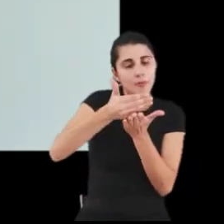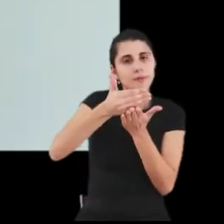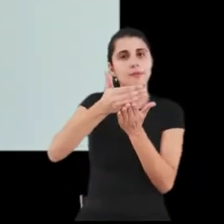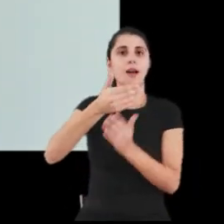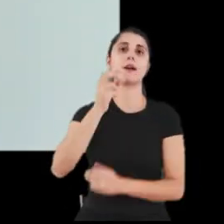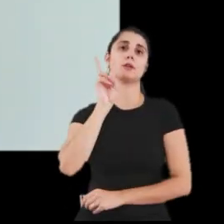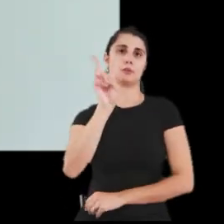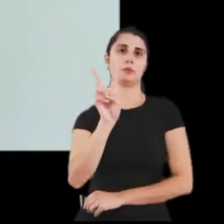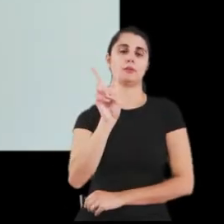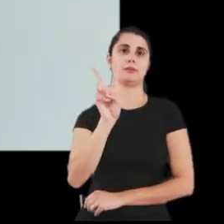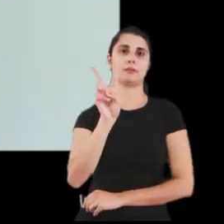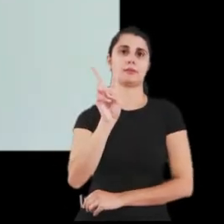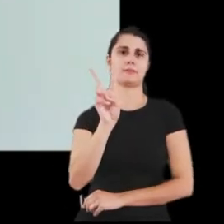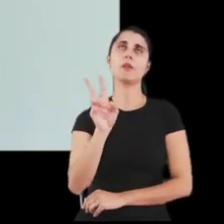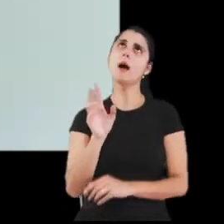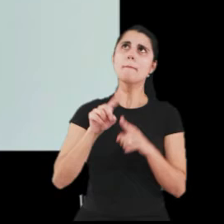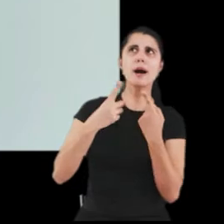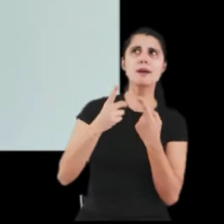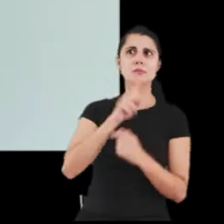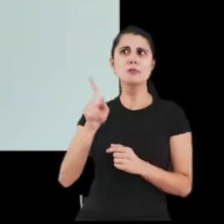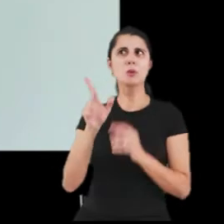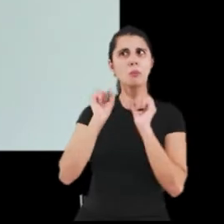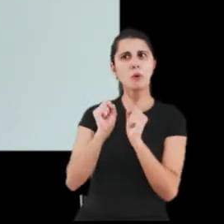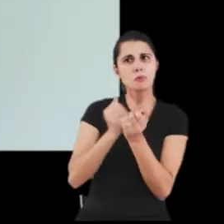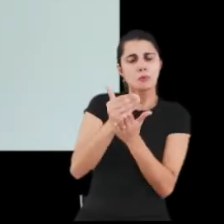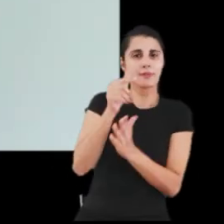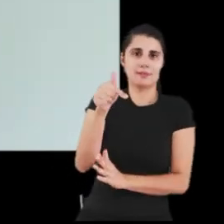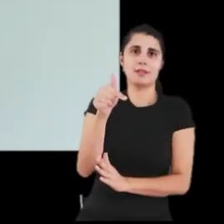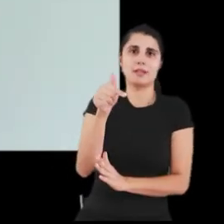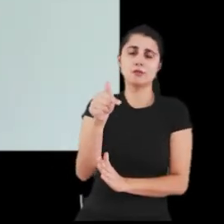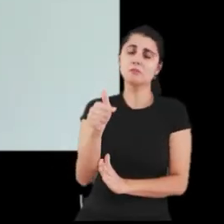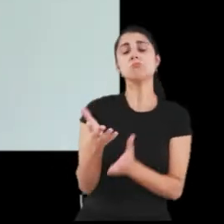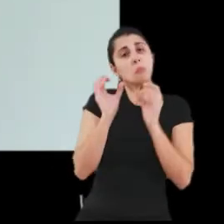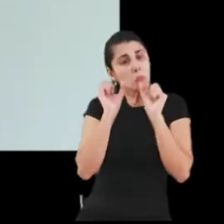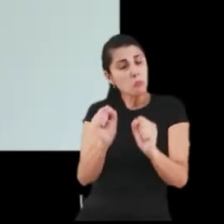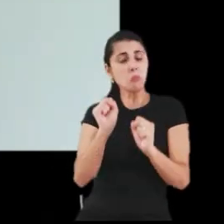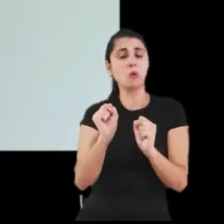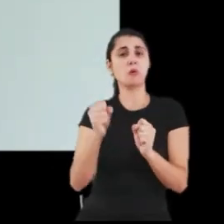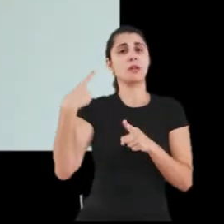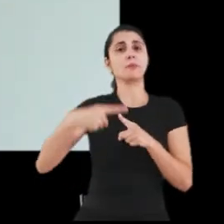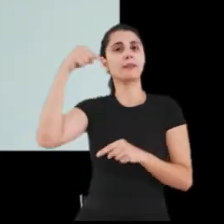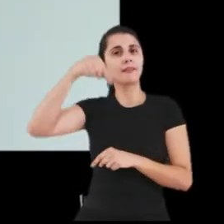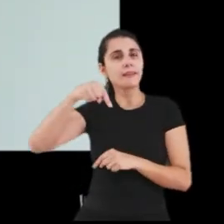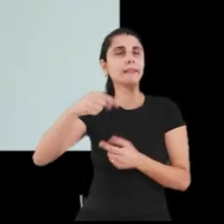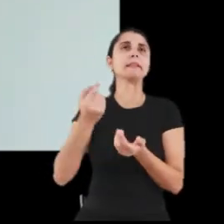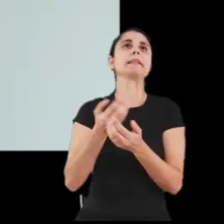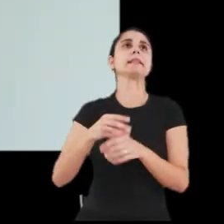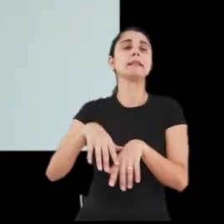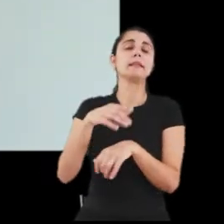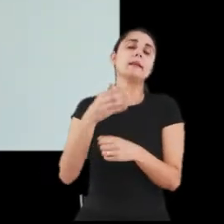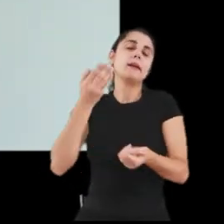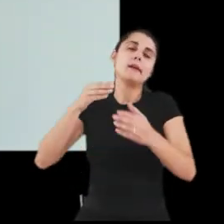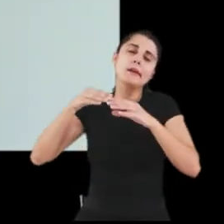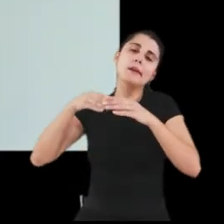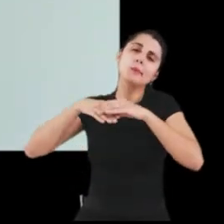poderia começar por 7? Poderia. Outro vício que nós temos. A gente tem a mania de sempre colocar primeiro os números